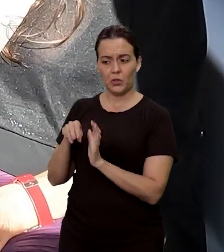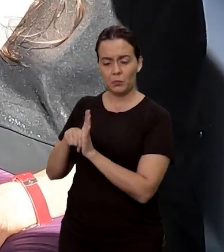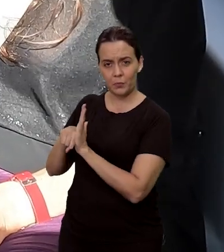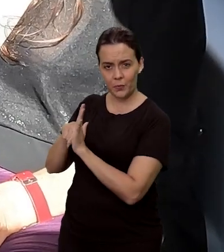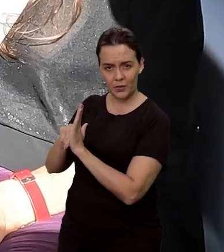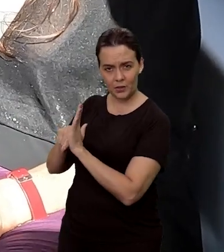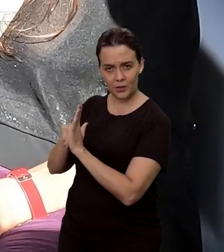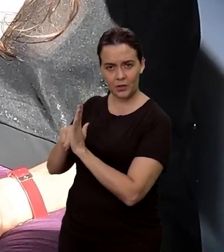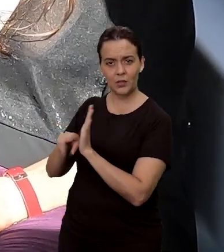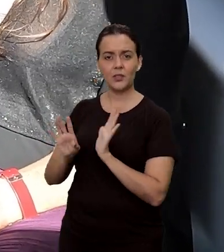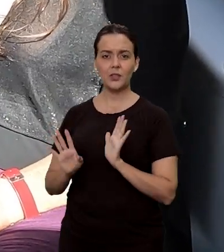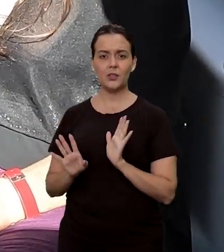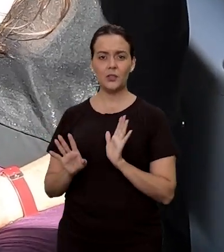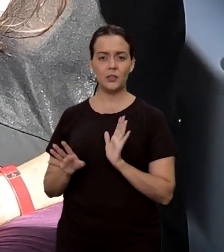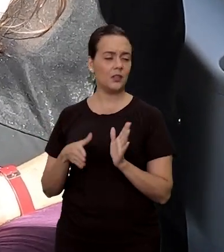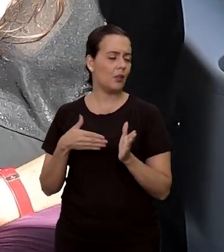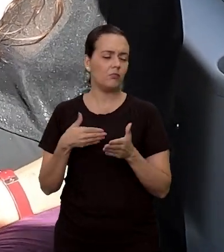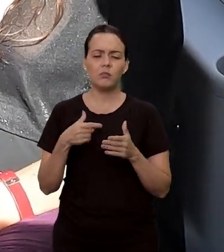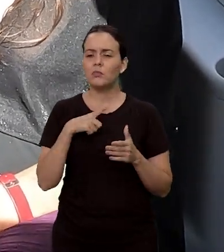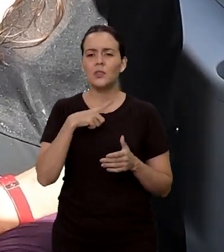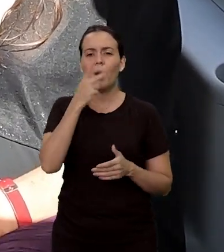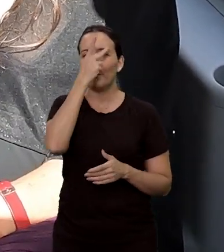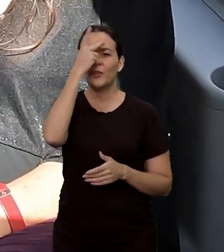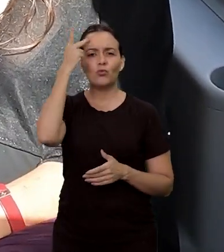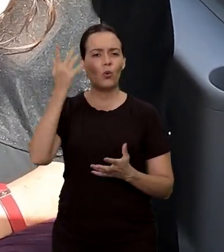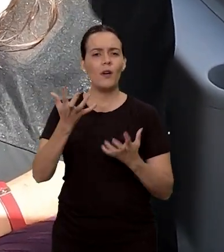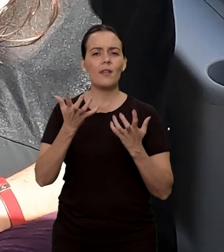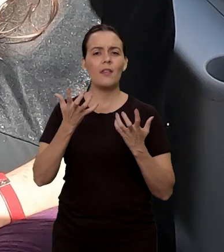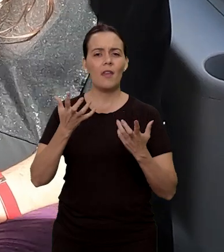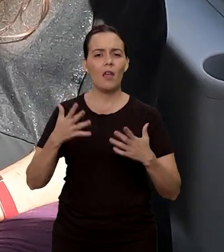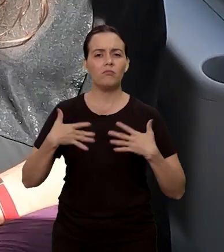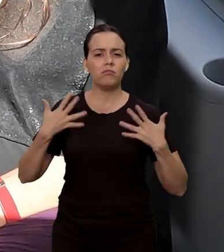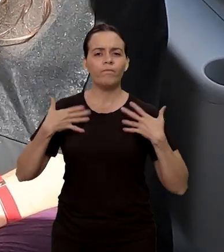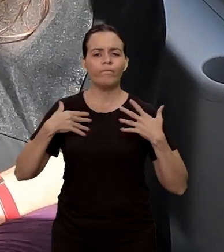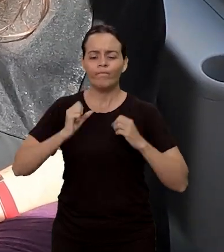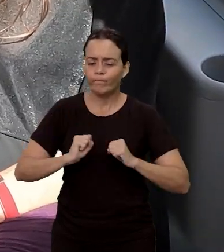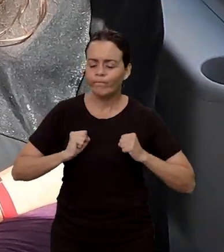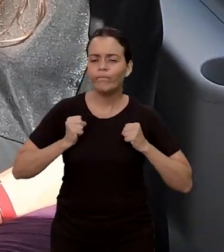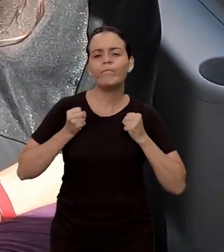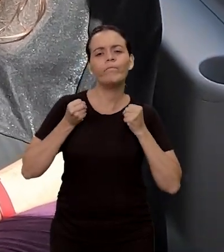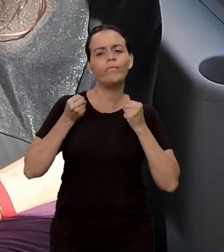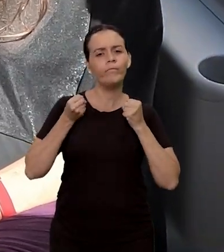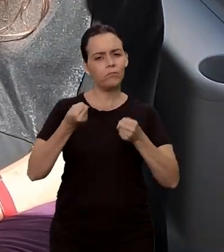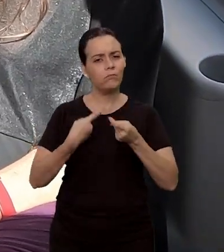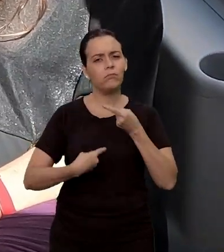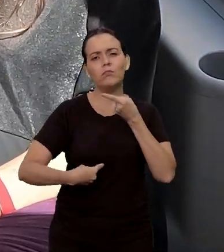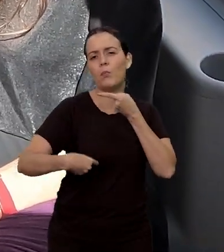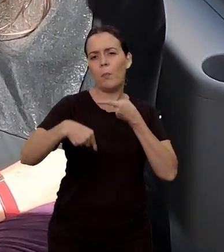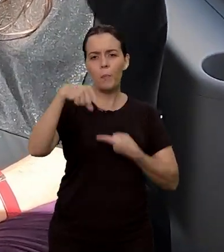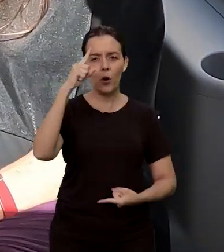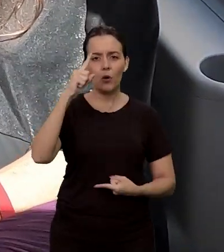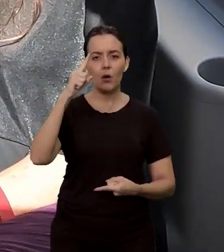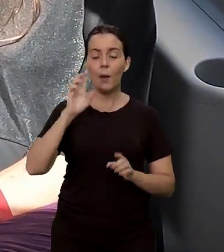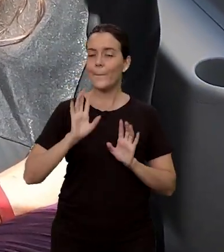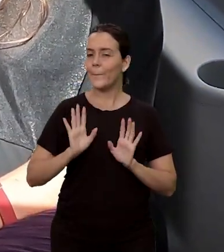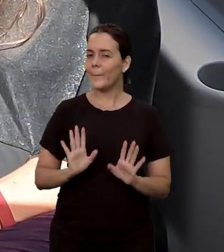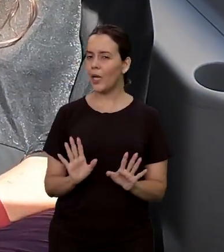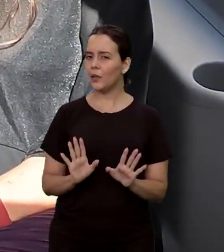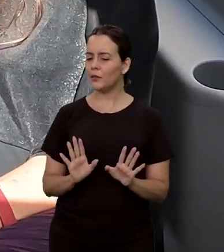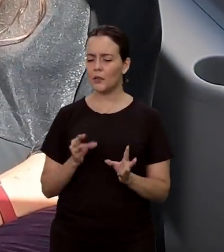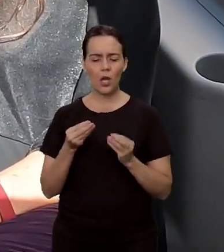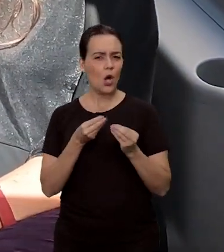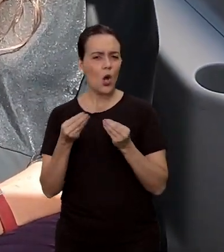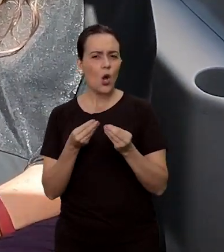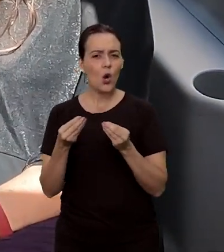encontrar inovadores em todos os lugares, né? Agora, quando tu quer ser agente de transformação, tu vai ter sempre esse dilema, de onde é que eu quero e